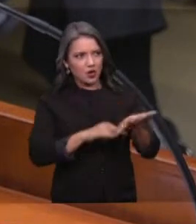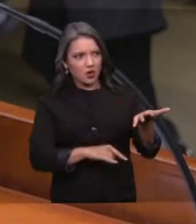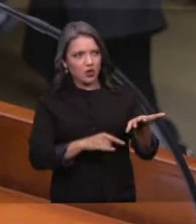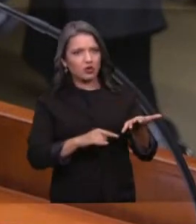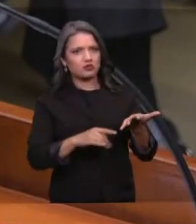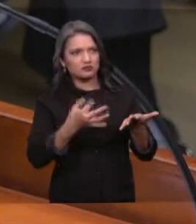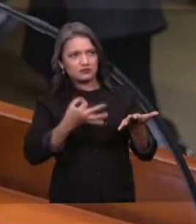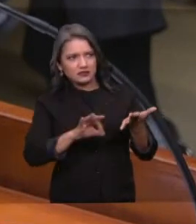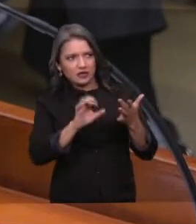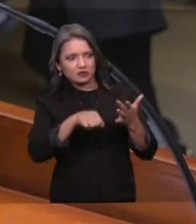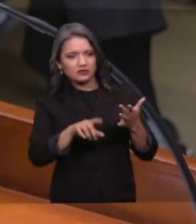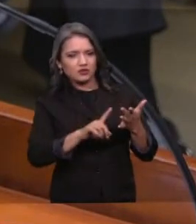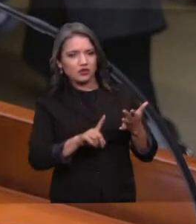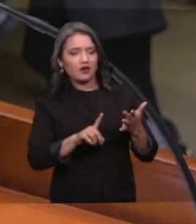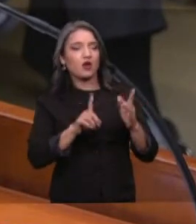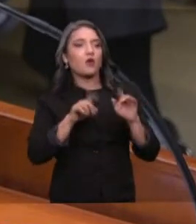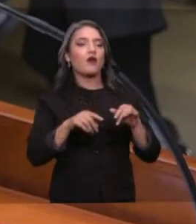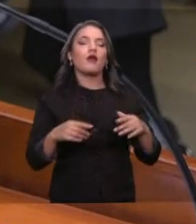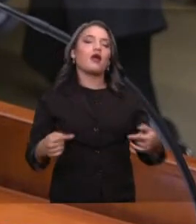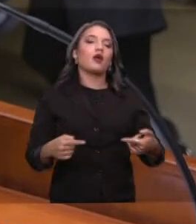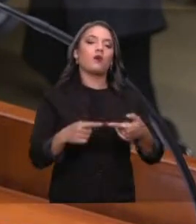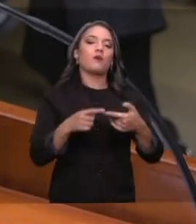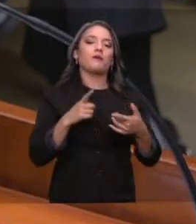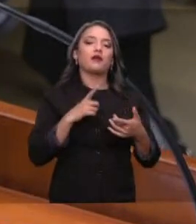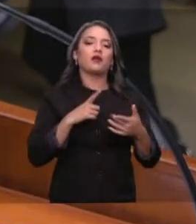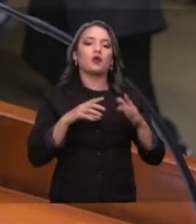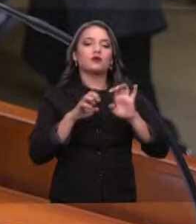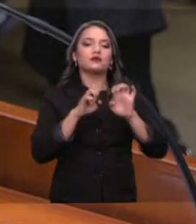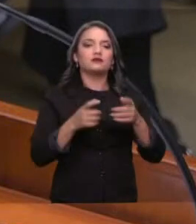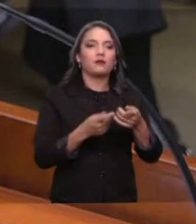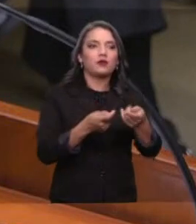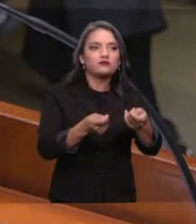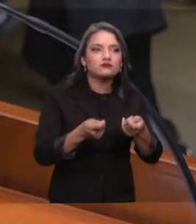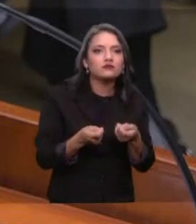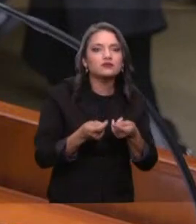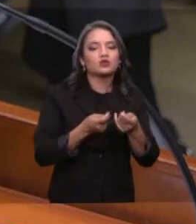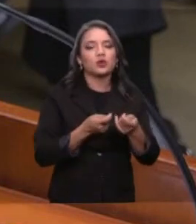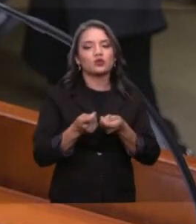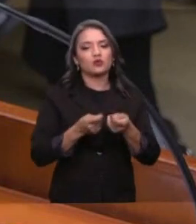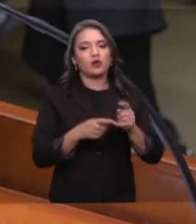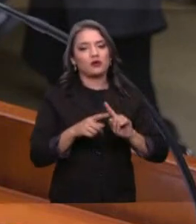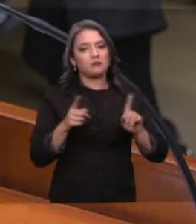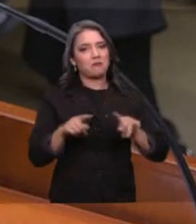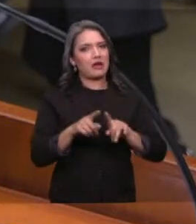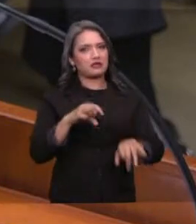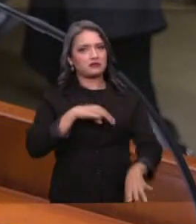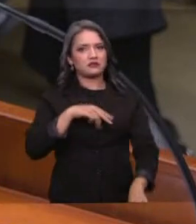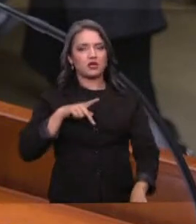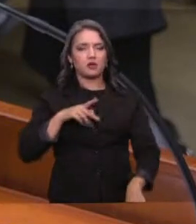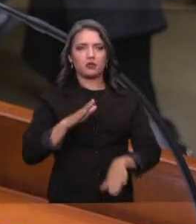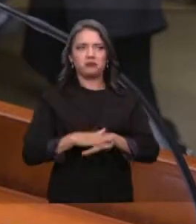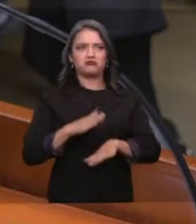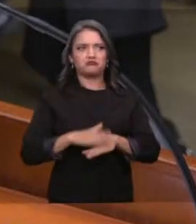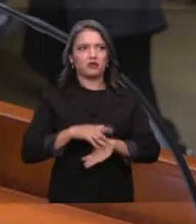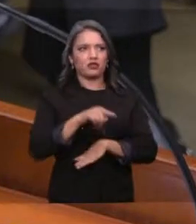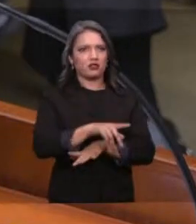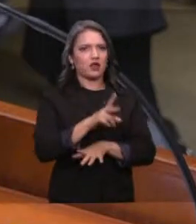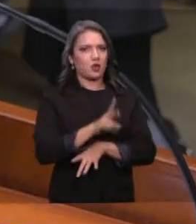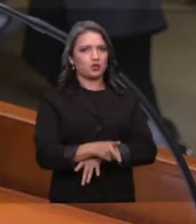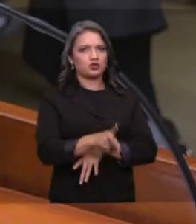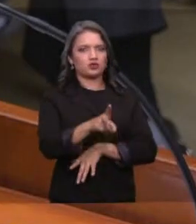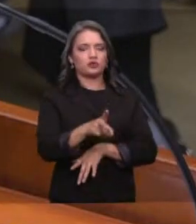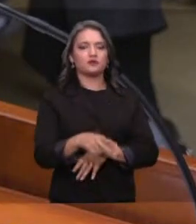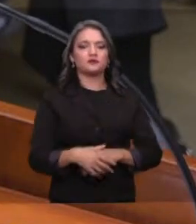prestigia o sistema de freios e contrapesos no processo penal e não interfere na autonomia do membro do Ministério Público.